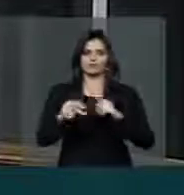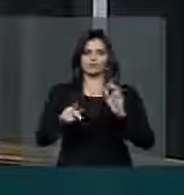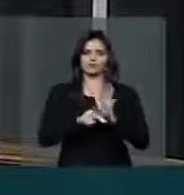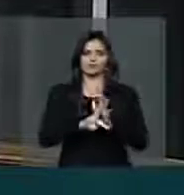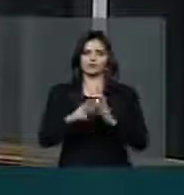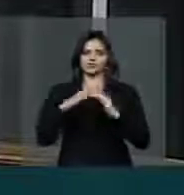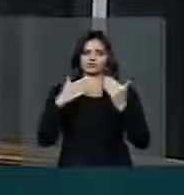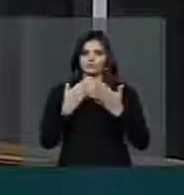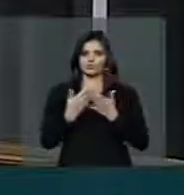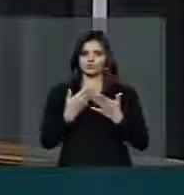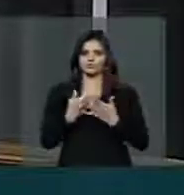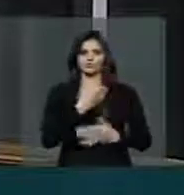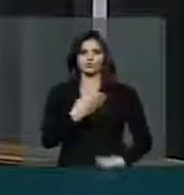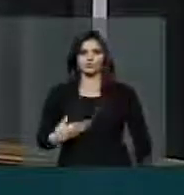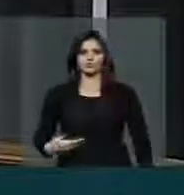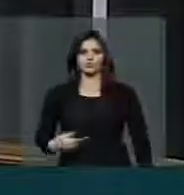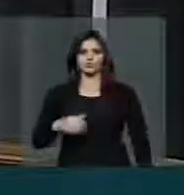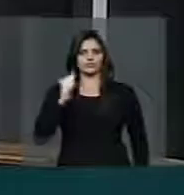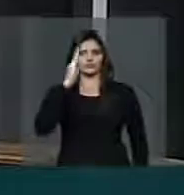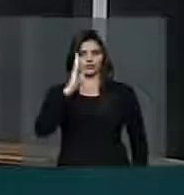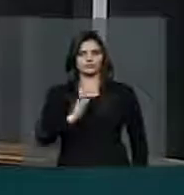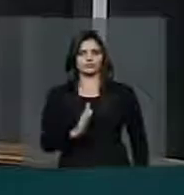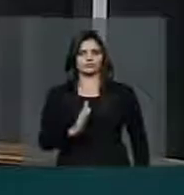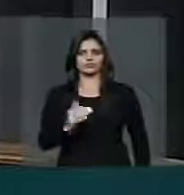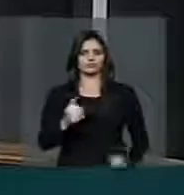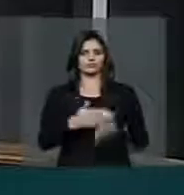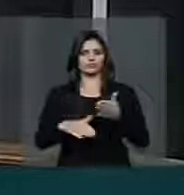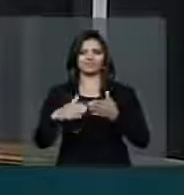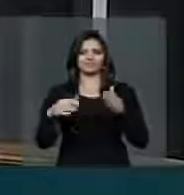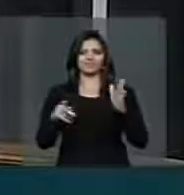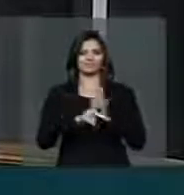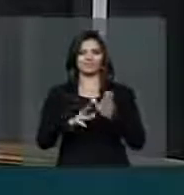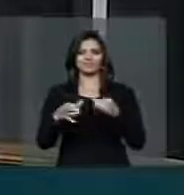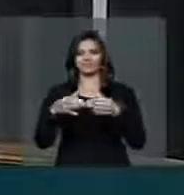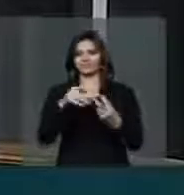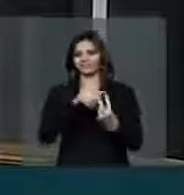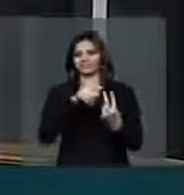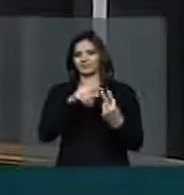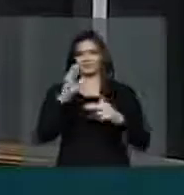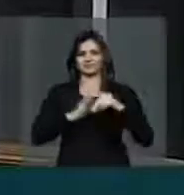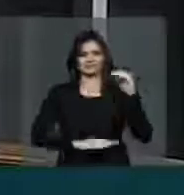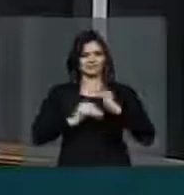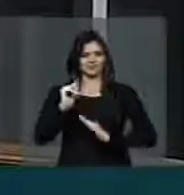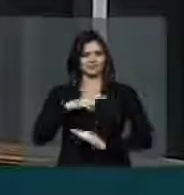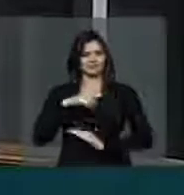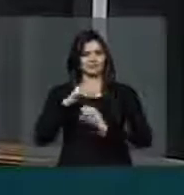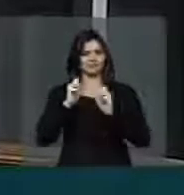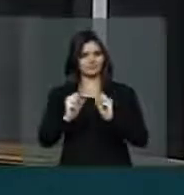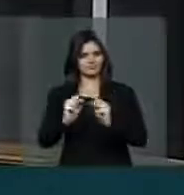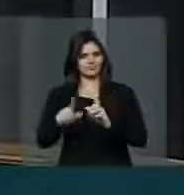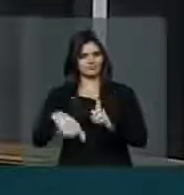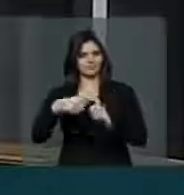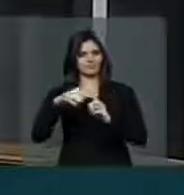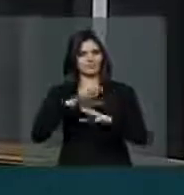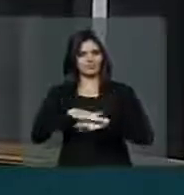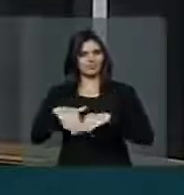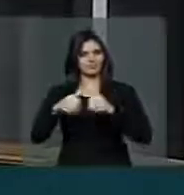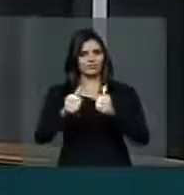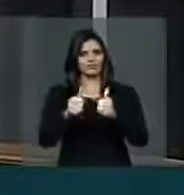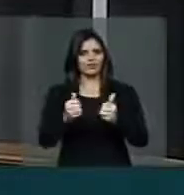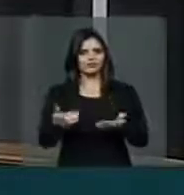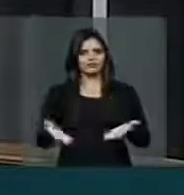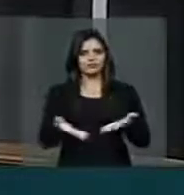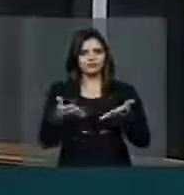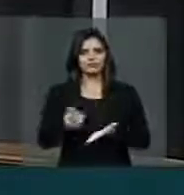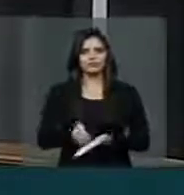nas escolas públicas do nosso país. Essas duas categorias profissionais podem acrescentar e